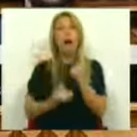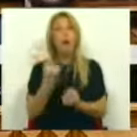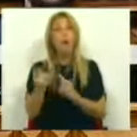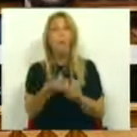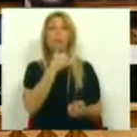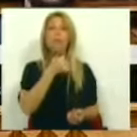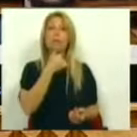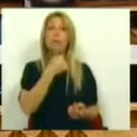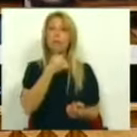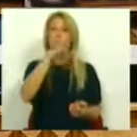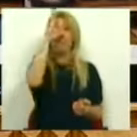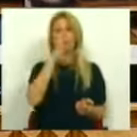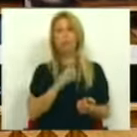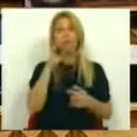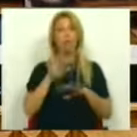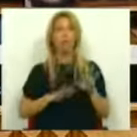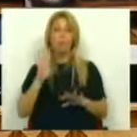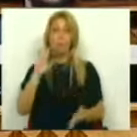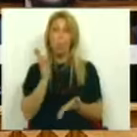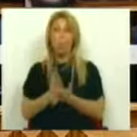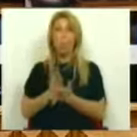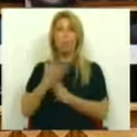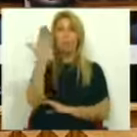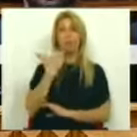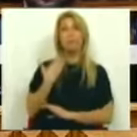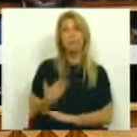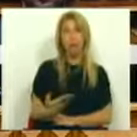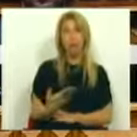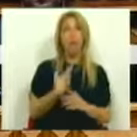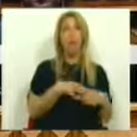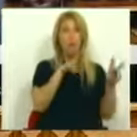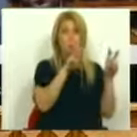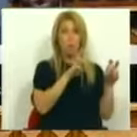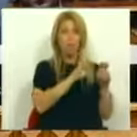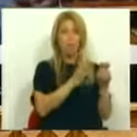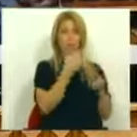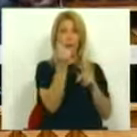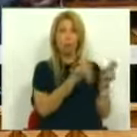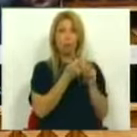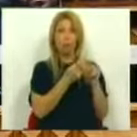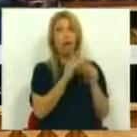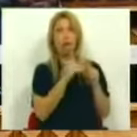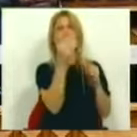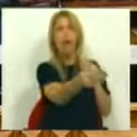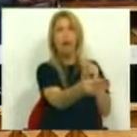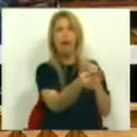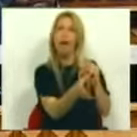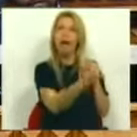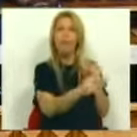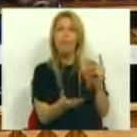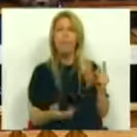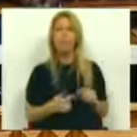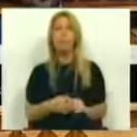Governo tem promovido nas últimas semanas e que vão para além do tema principal deste debate. Desde logo,